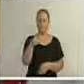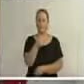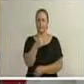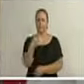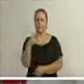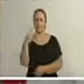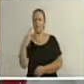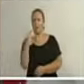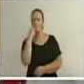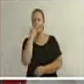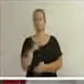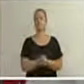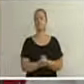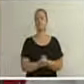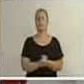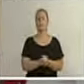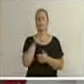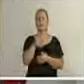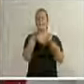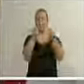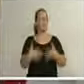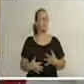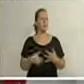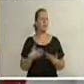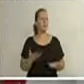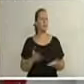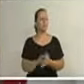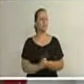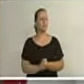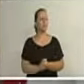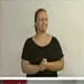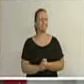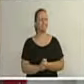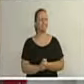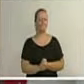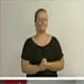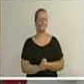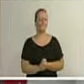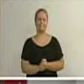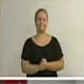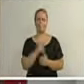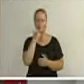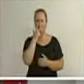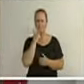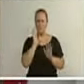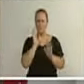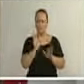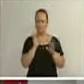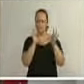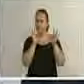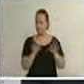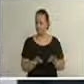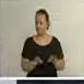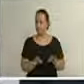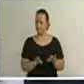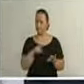balizado, né? Também vou dar aqui para a TV Legislativa poder fazer o devido registro, que está balizado aqui o relatório dele, vereador